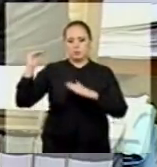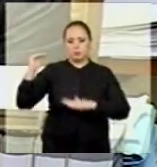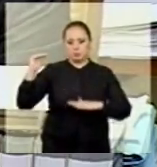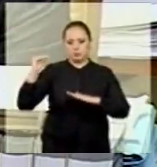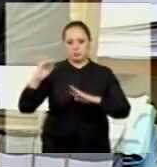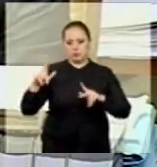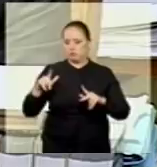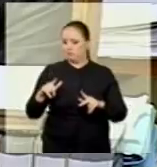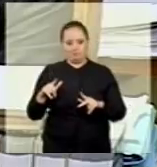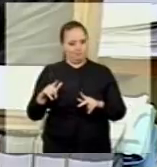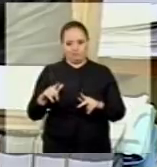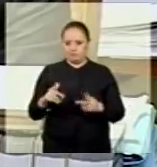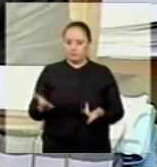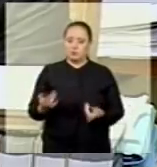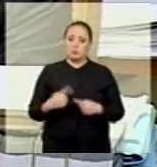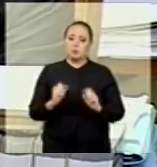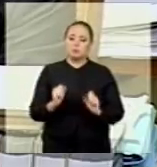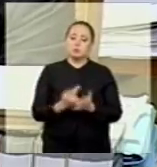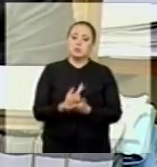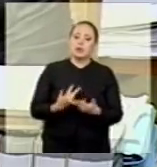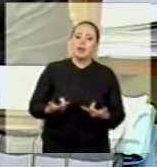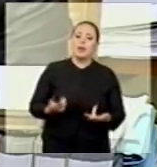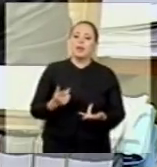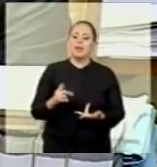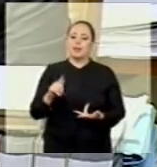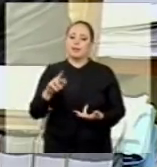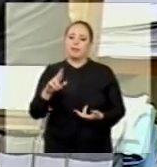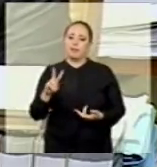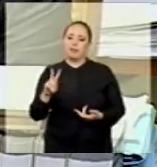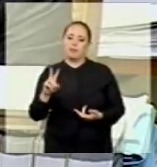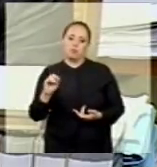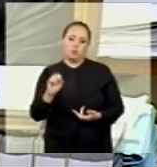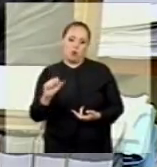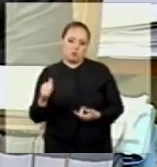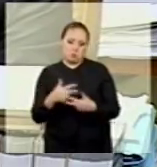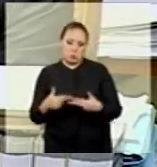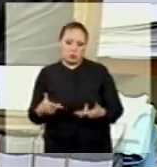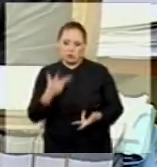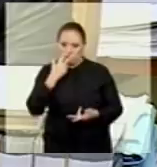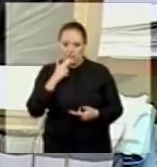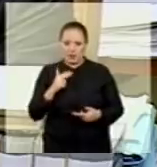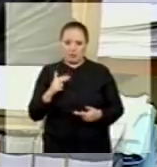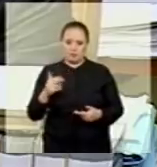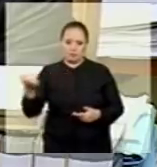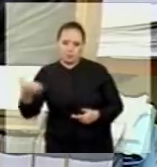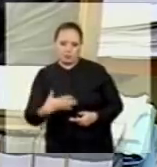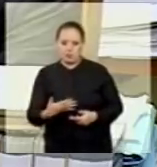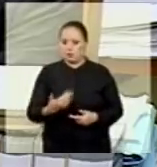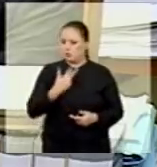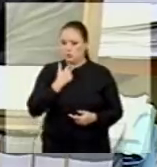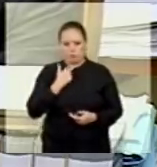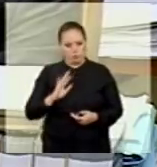imponham restrições gravosas também em detrimento de outras, em razão de diversos